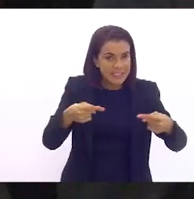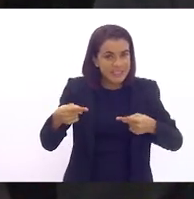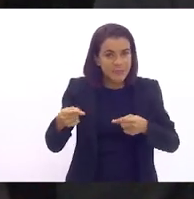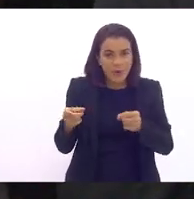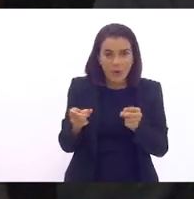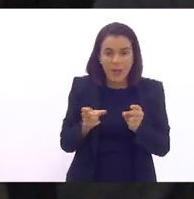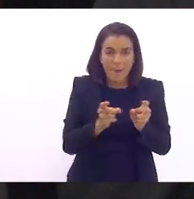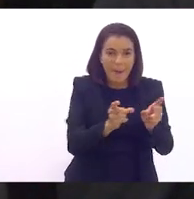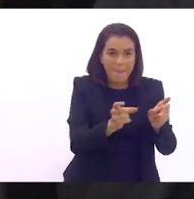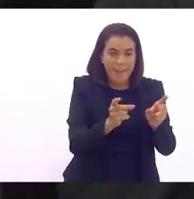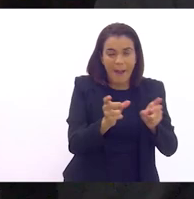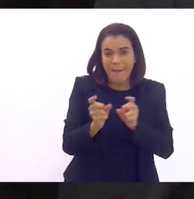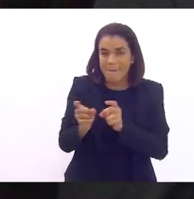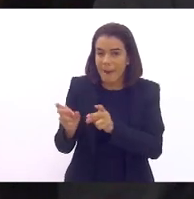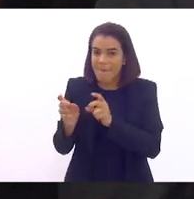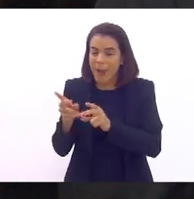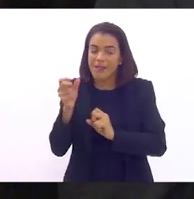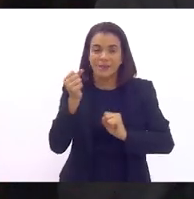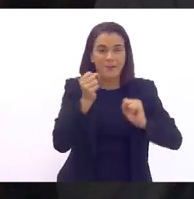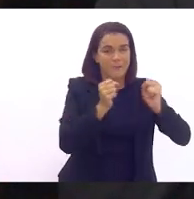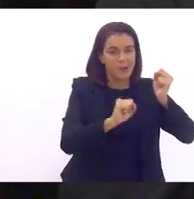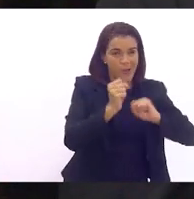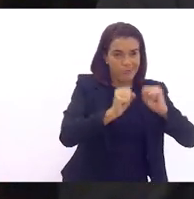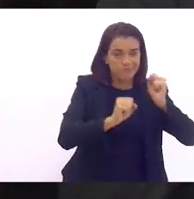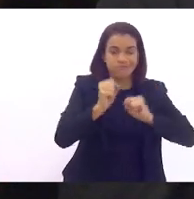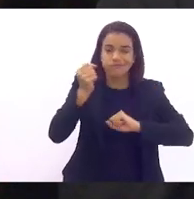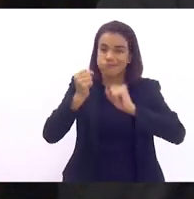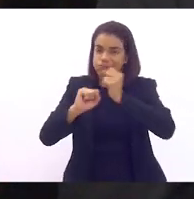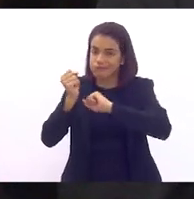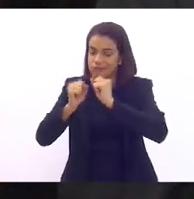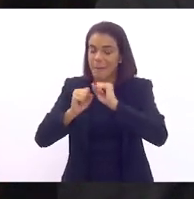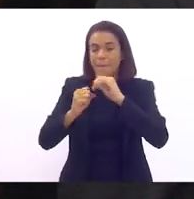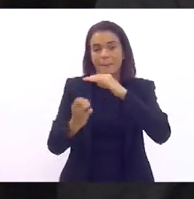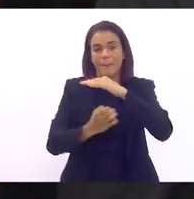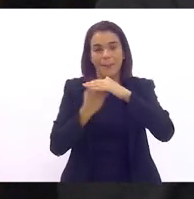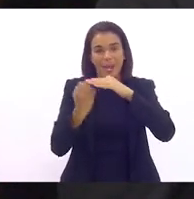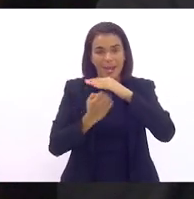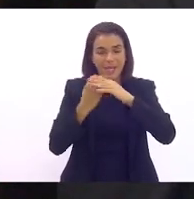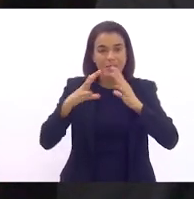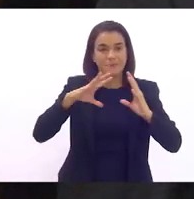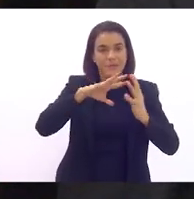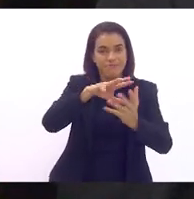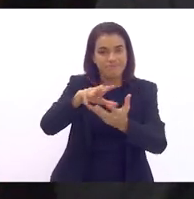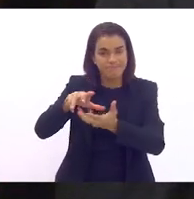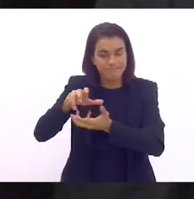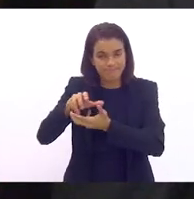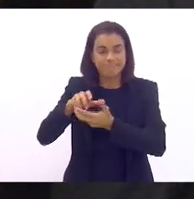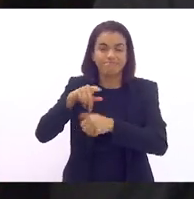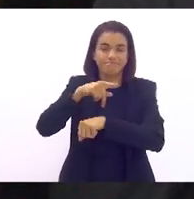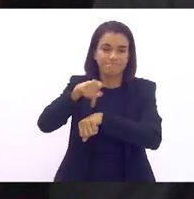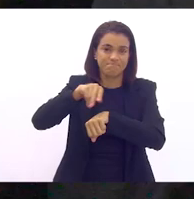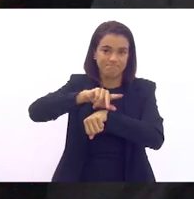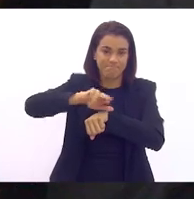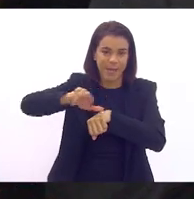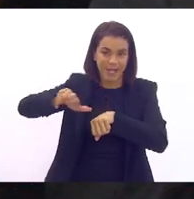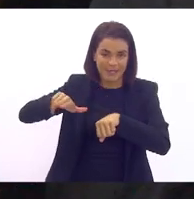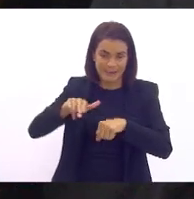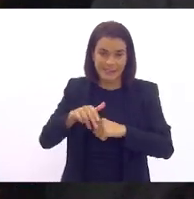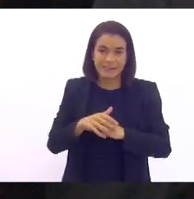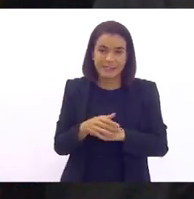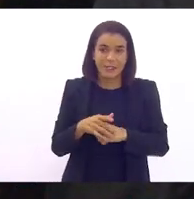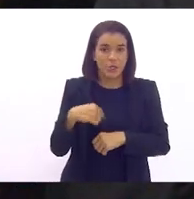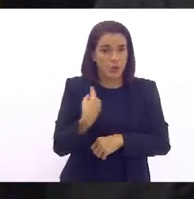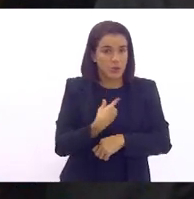de produção AF façon para empresas multinacionais lançarem produtos no mercado exterior gente nó ficamos